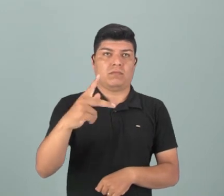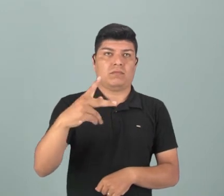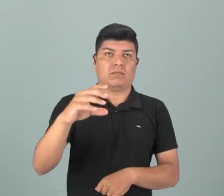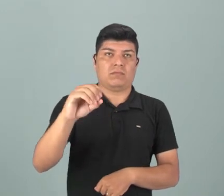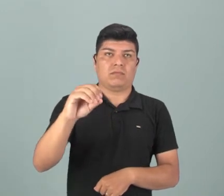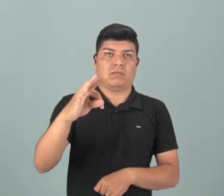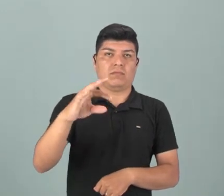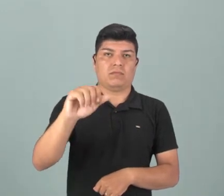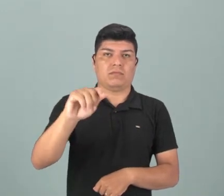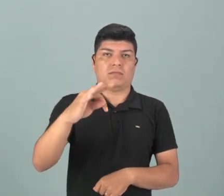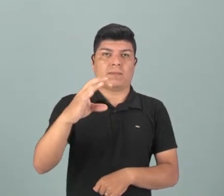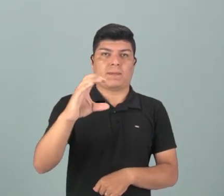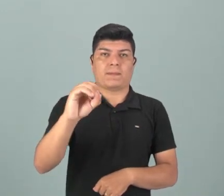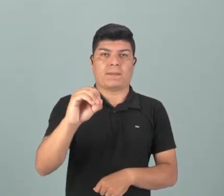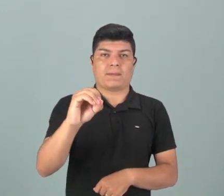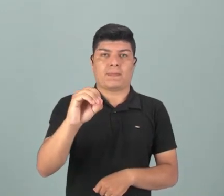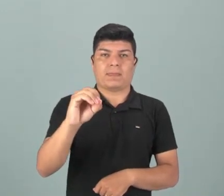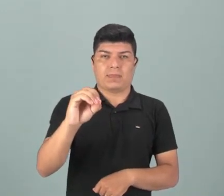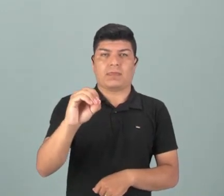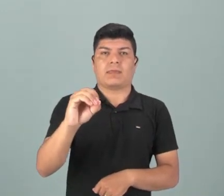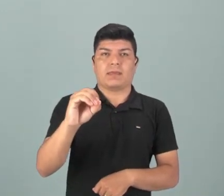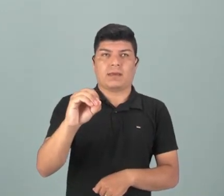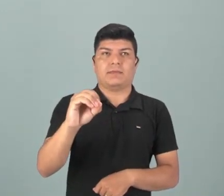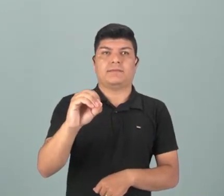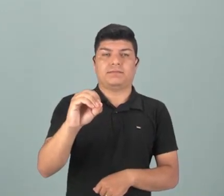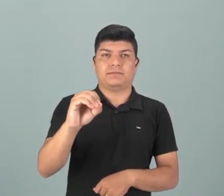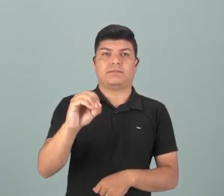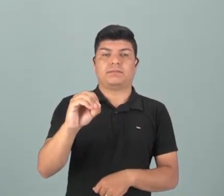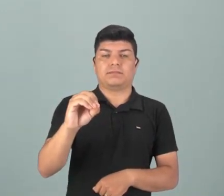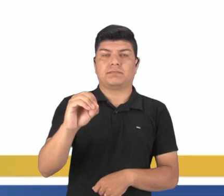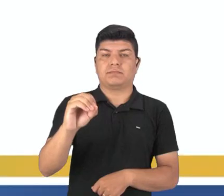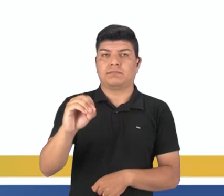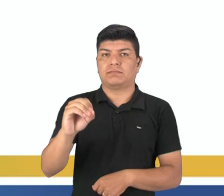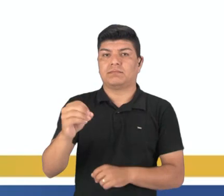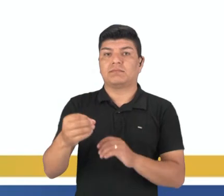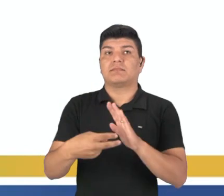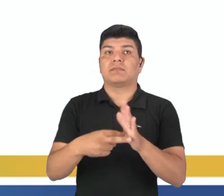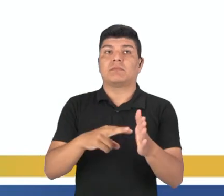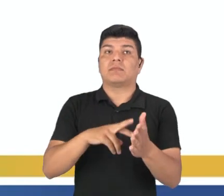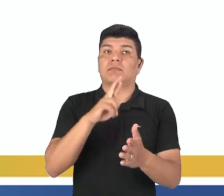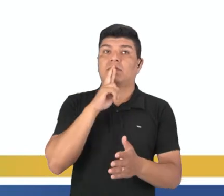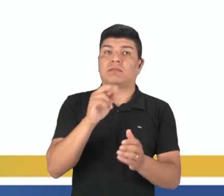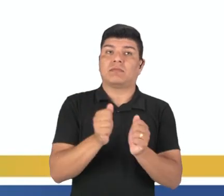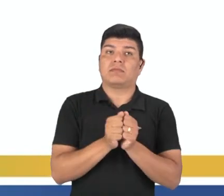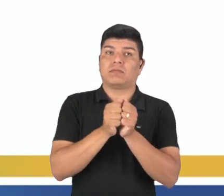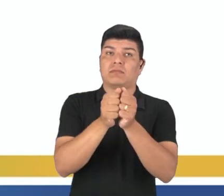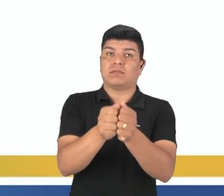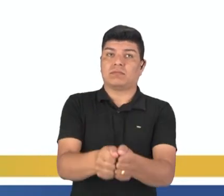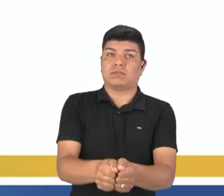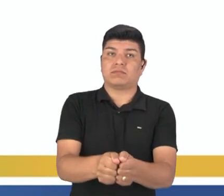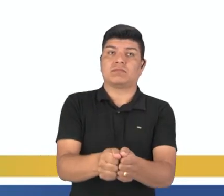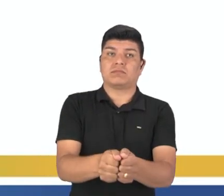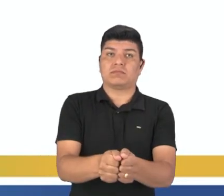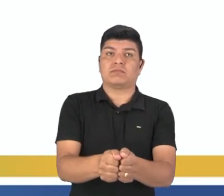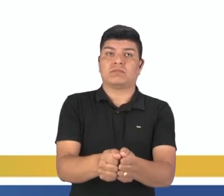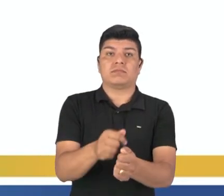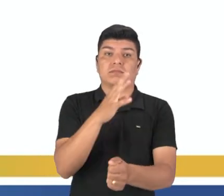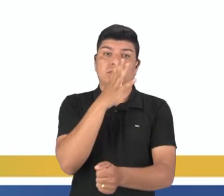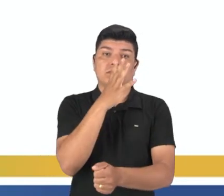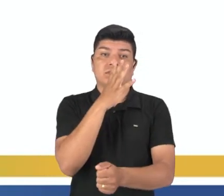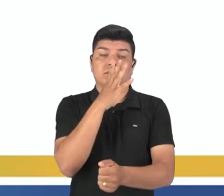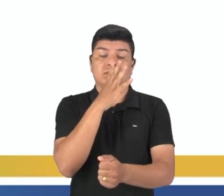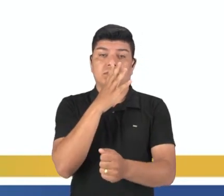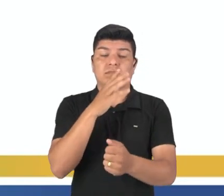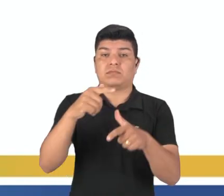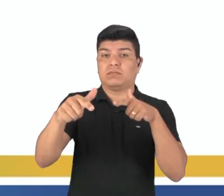na primeira ali na primeira linha diz que descreves a Laser Som Vamos ver que a resposta juntos e é alguém que assiste à